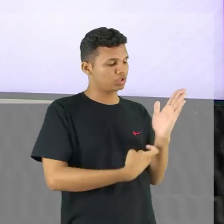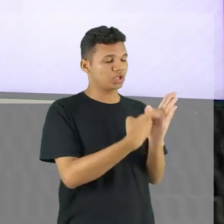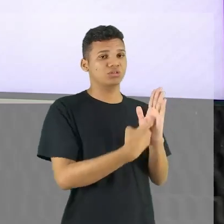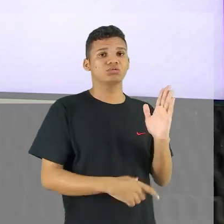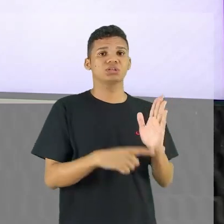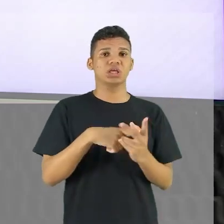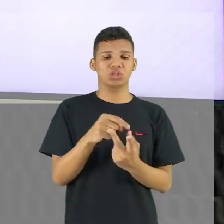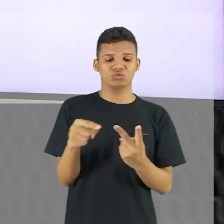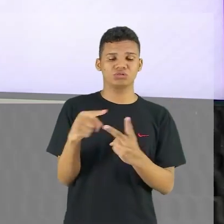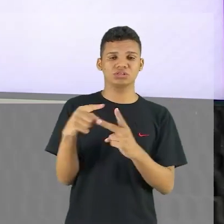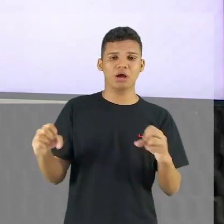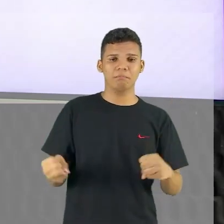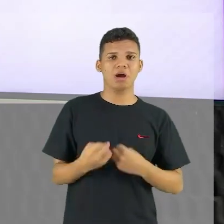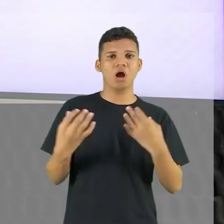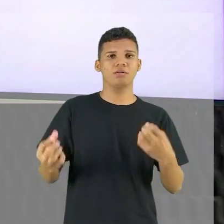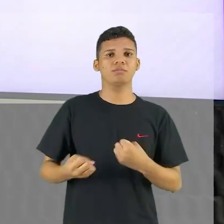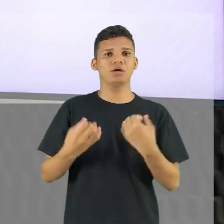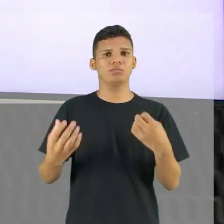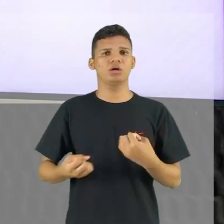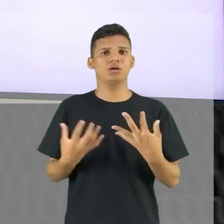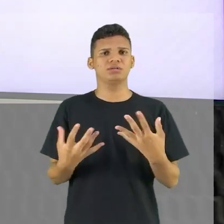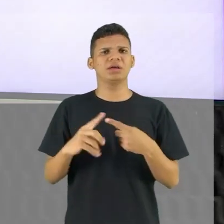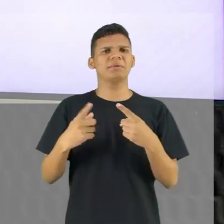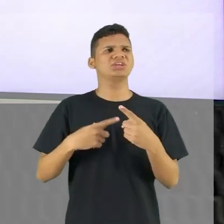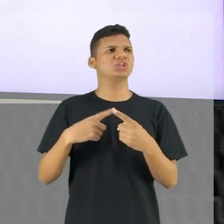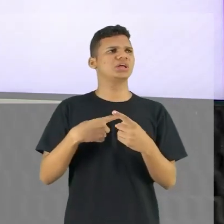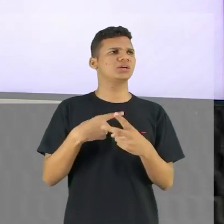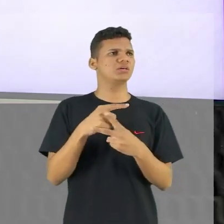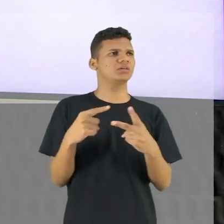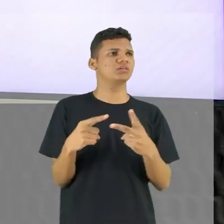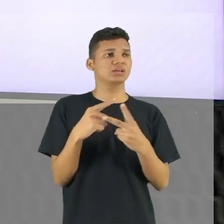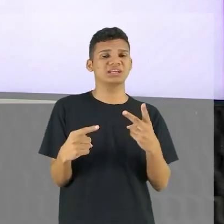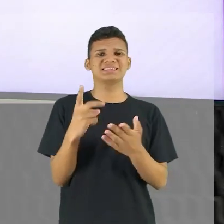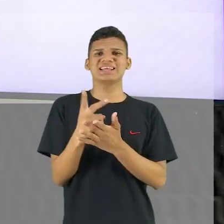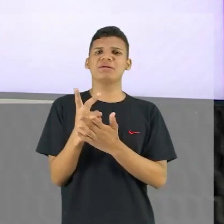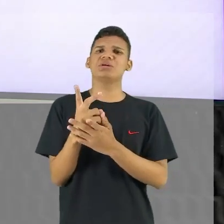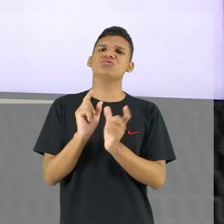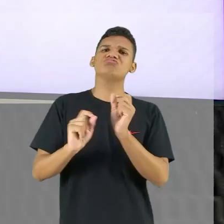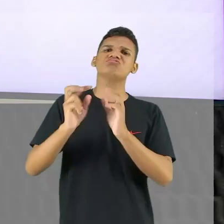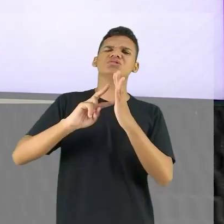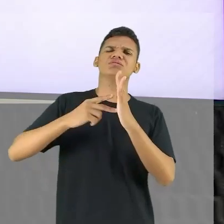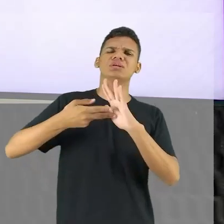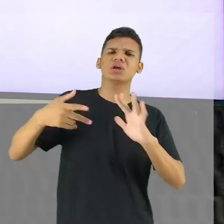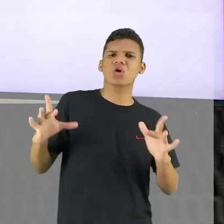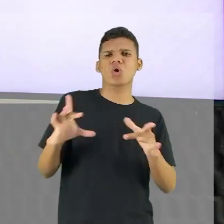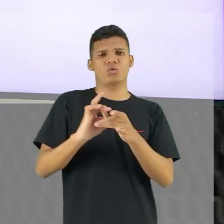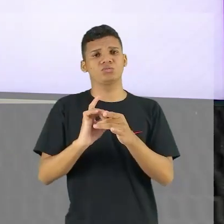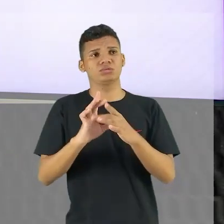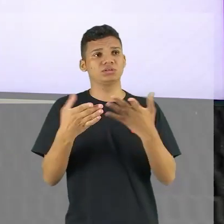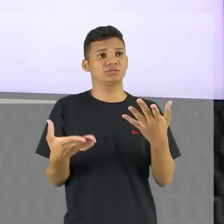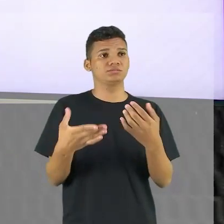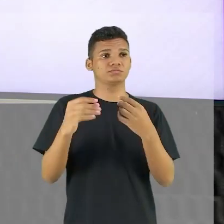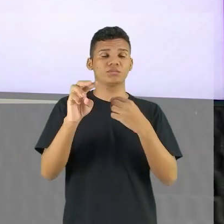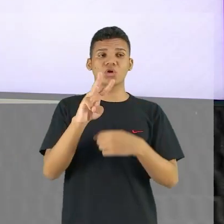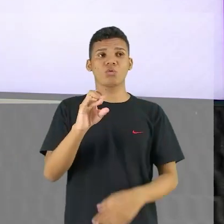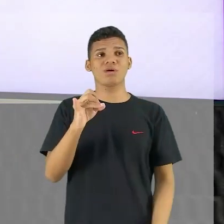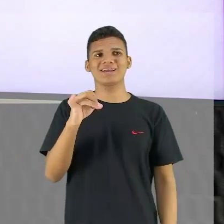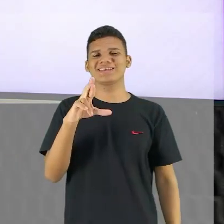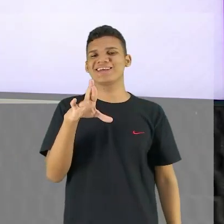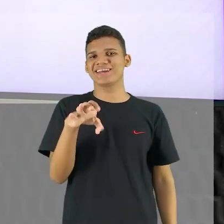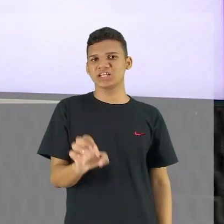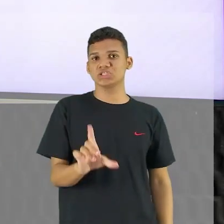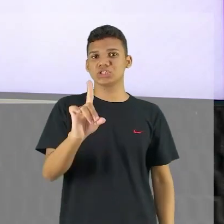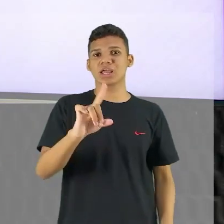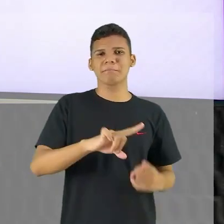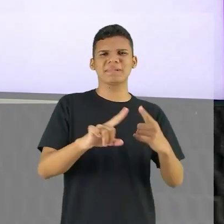duas expressões que estão existencialmente conectadas. Wired quer dizer ligadas,